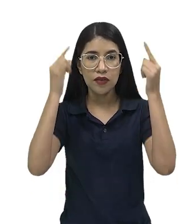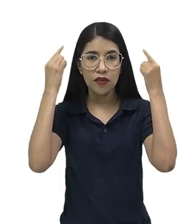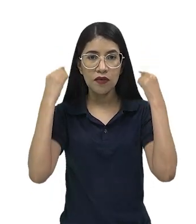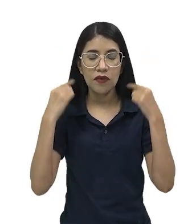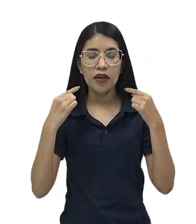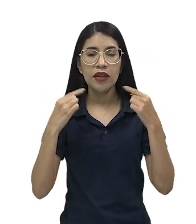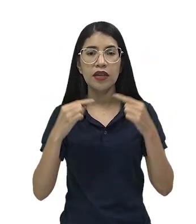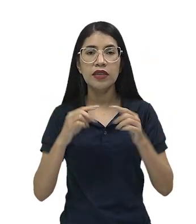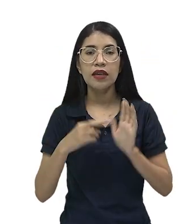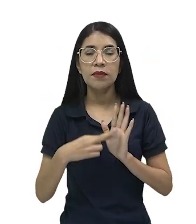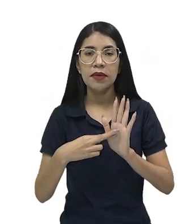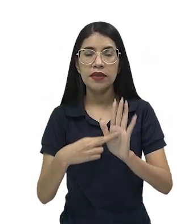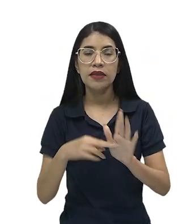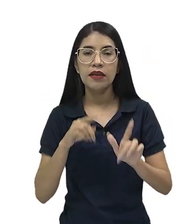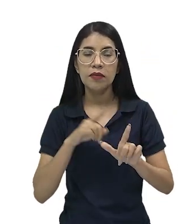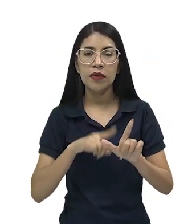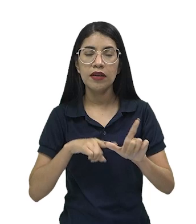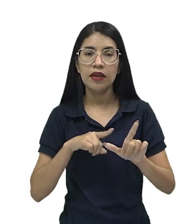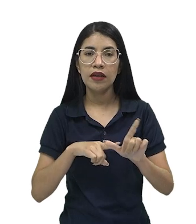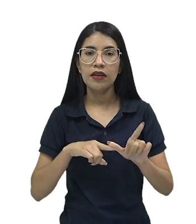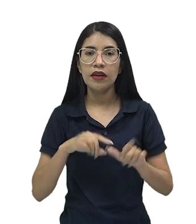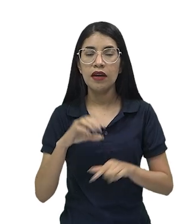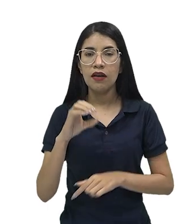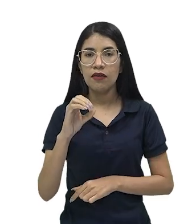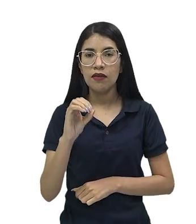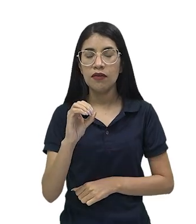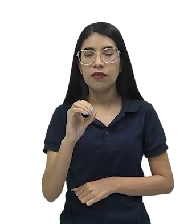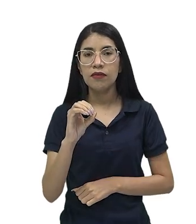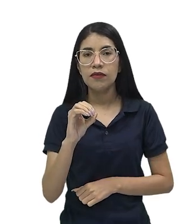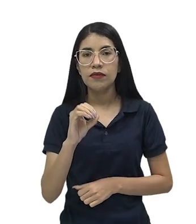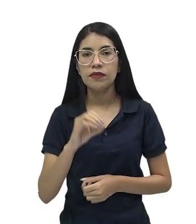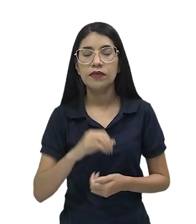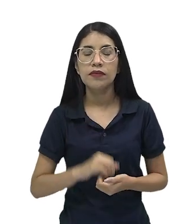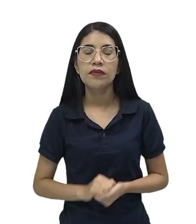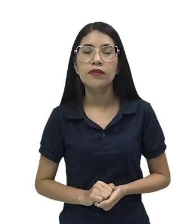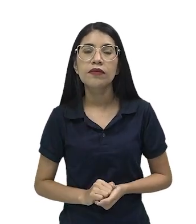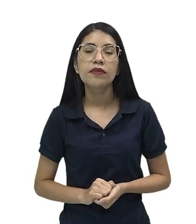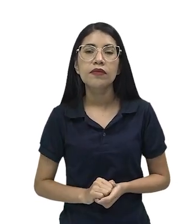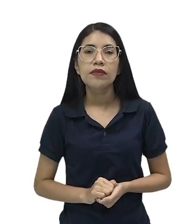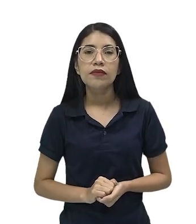eu posso utilizar a letra O, ó.